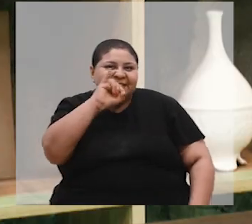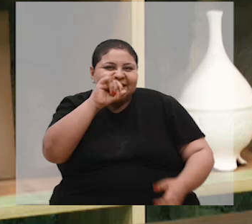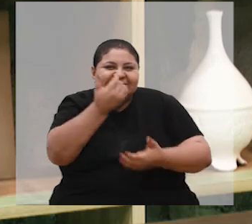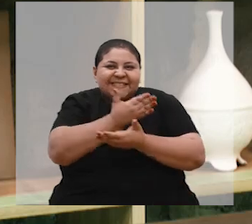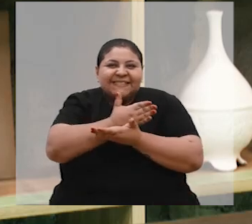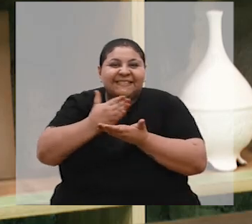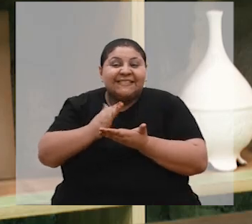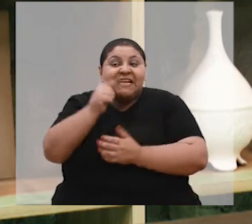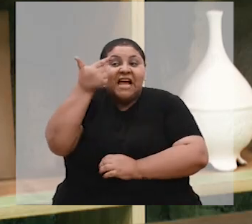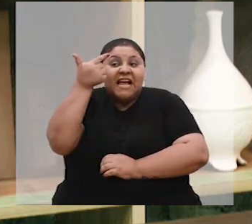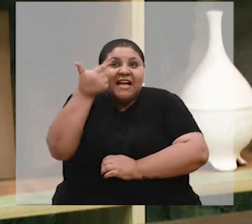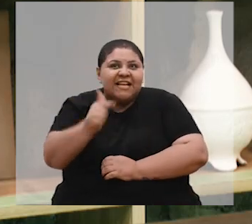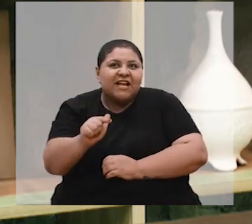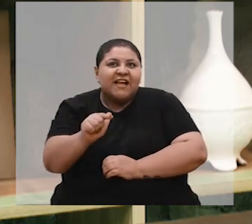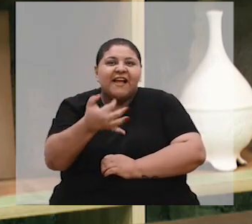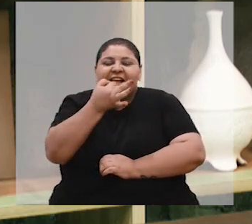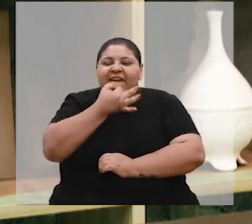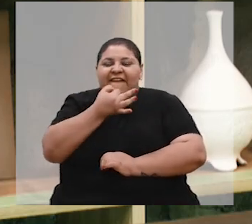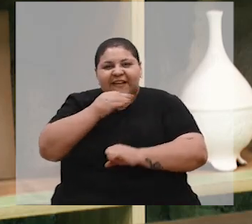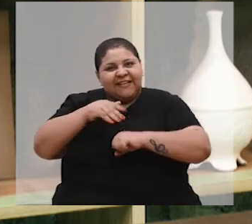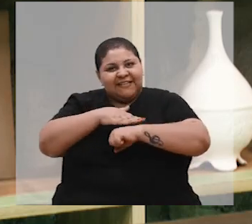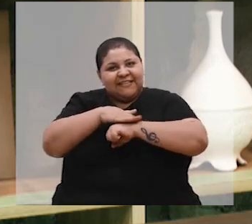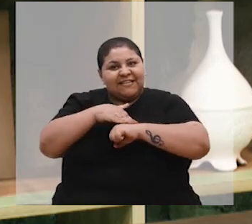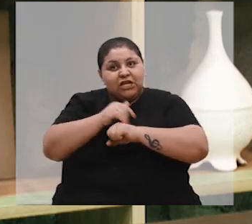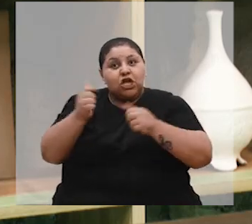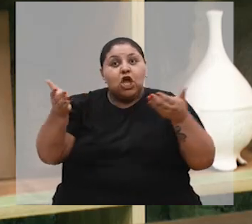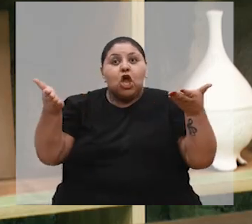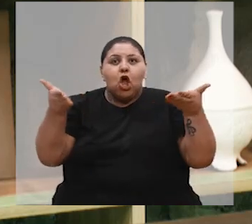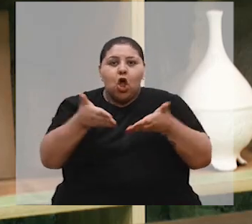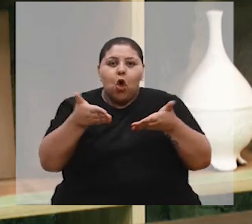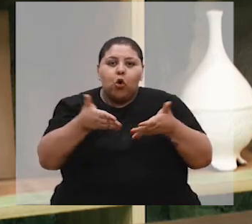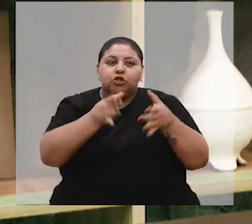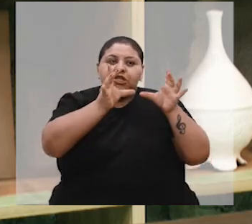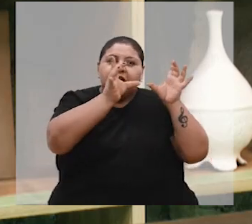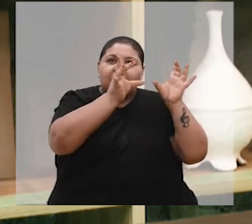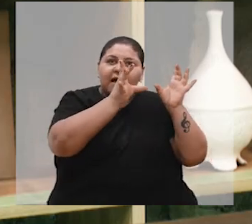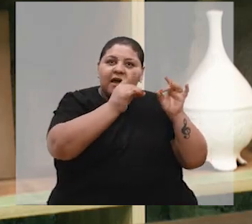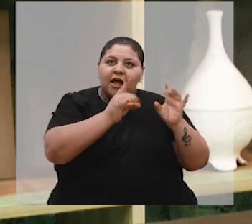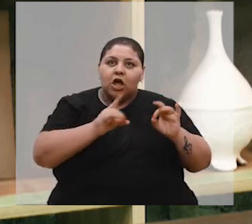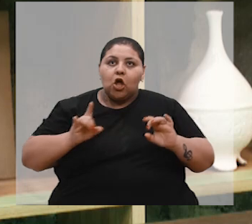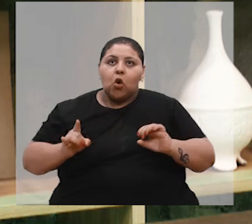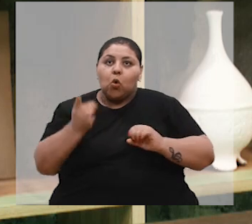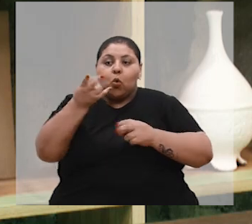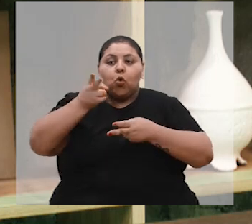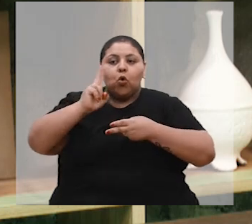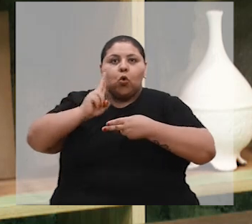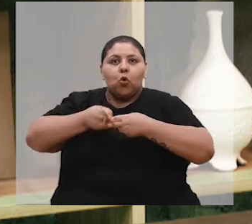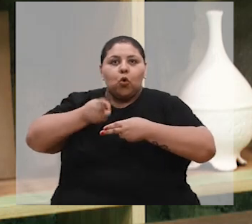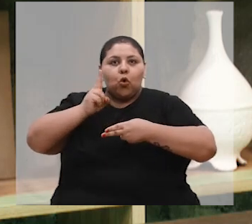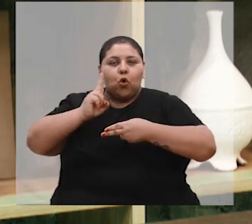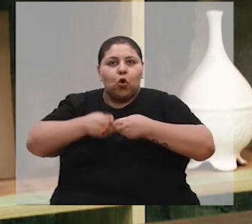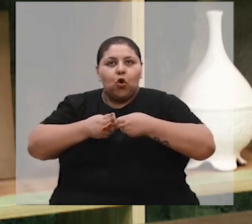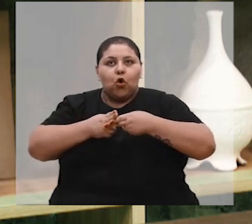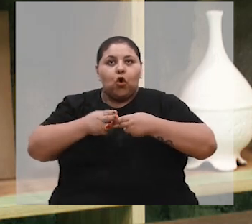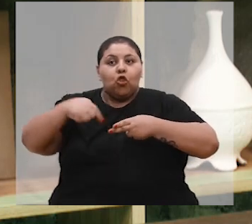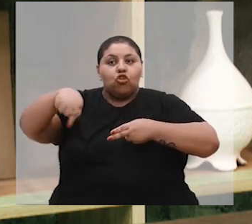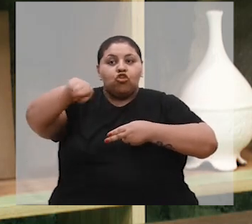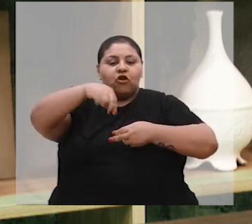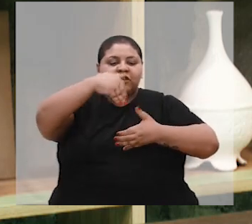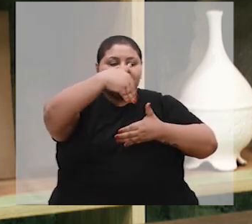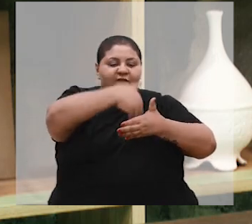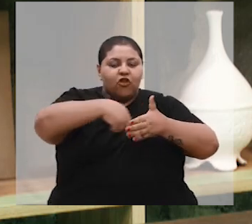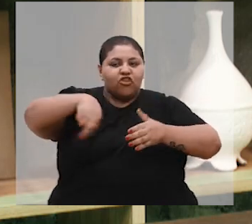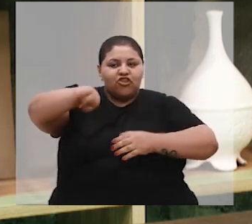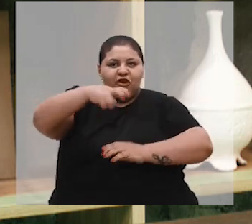Olá, está começando mais um Caxias Conversa e essa edição especial, o último episódio da série Nosso